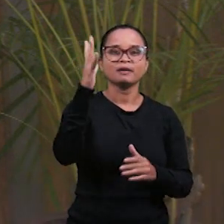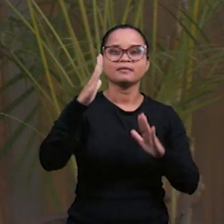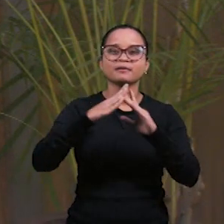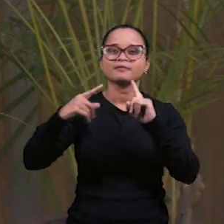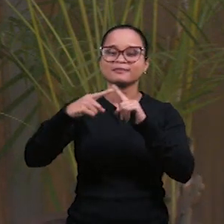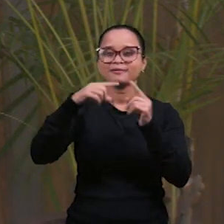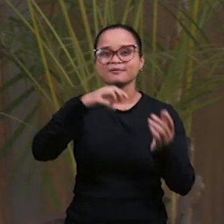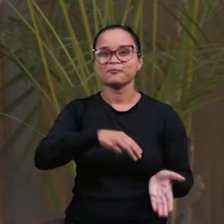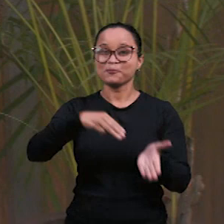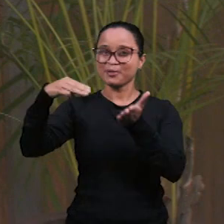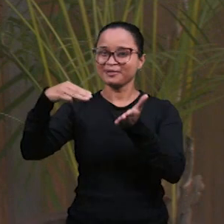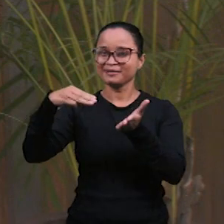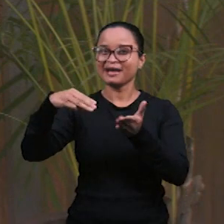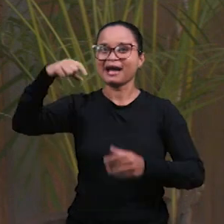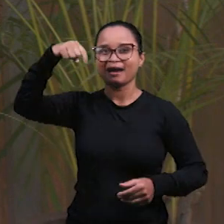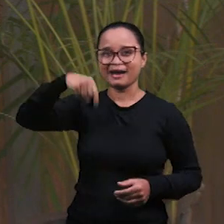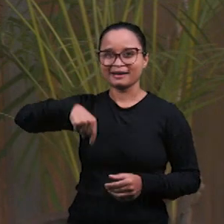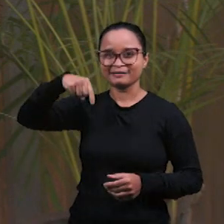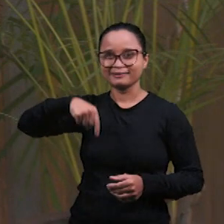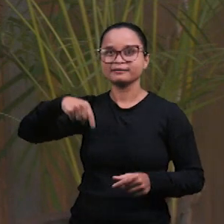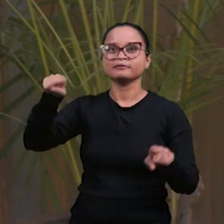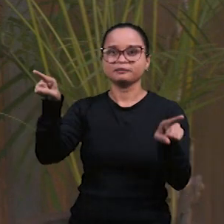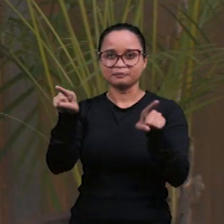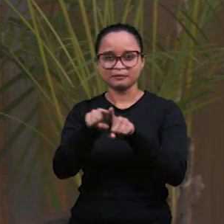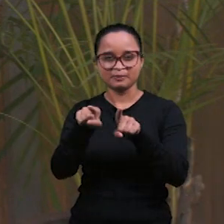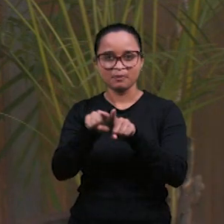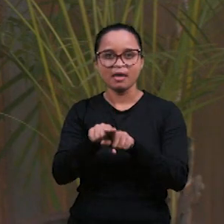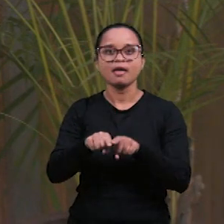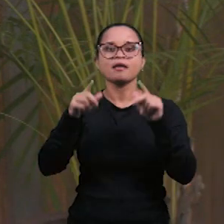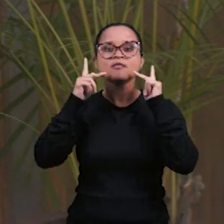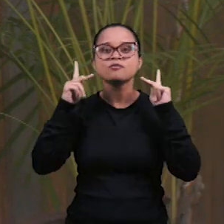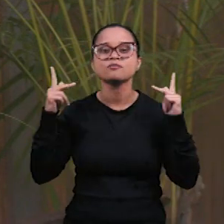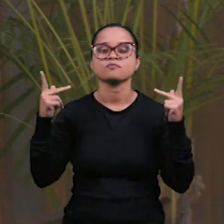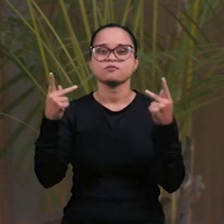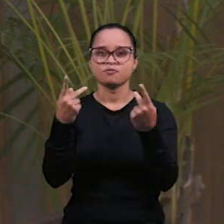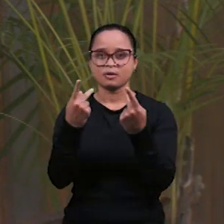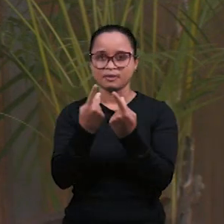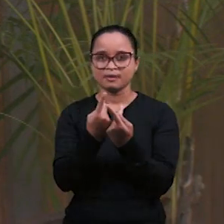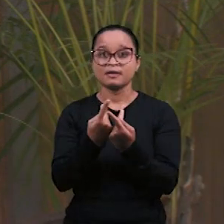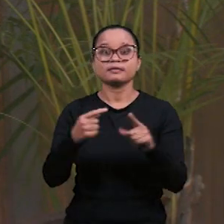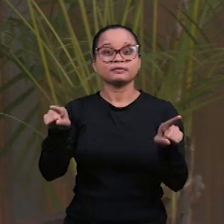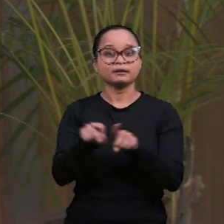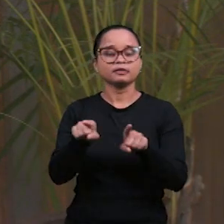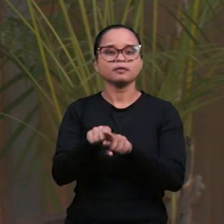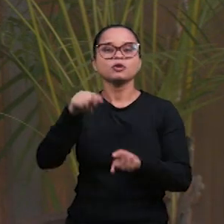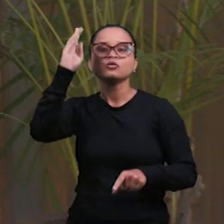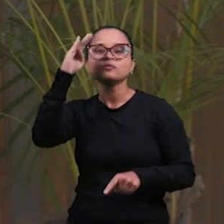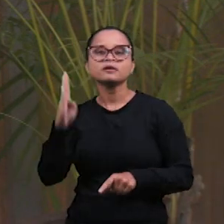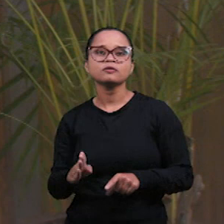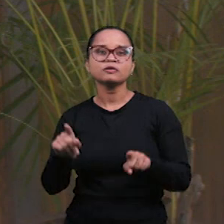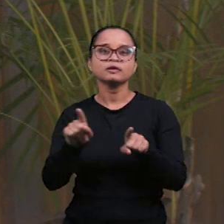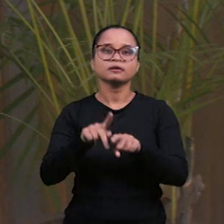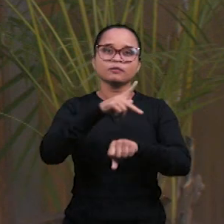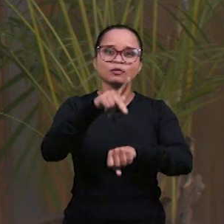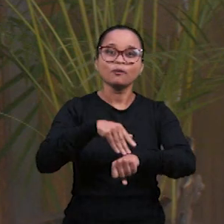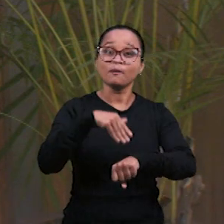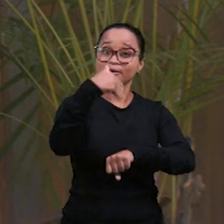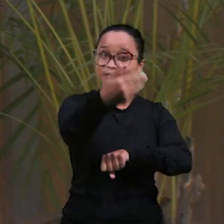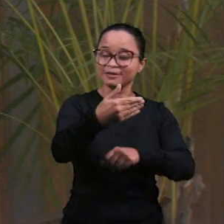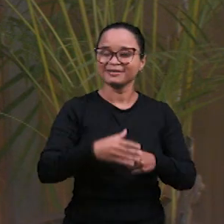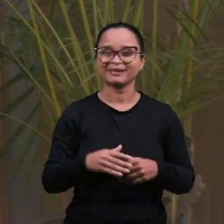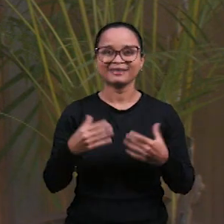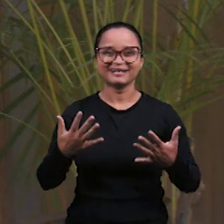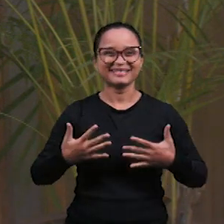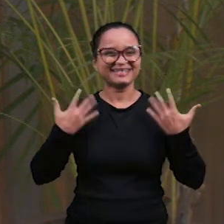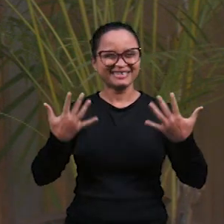Cristã Maranata, aqui na nossa sede, no presbitério, e em todo o Brasil e também no exterior. É uma alegria